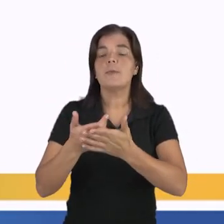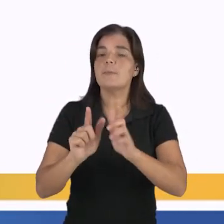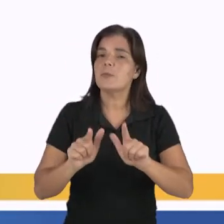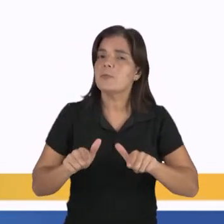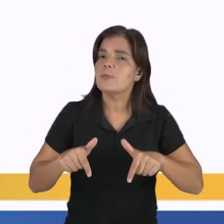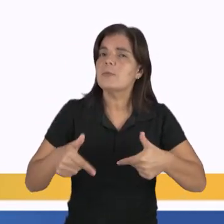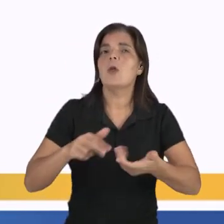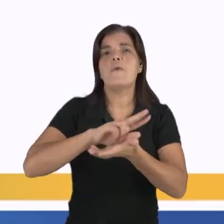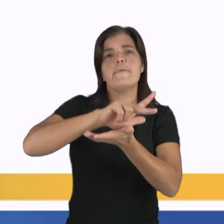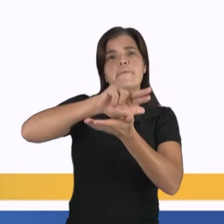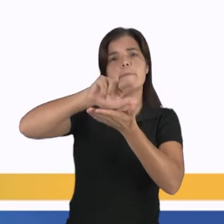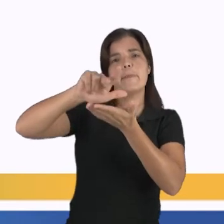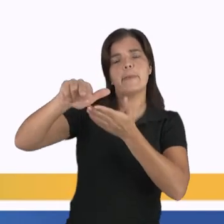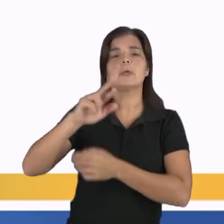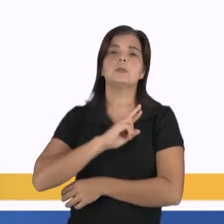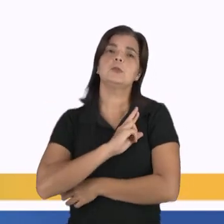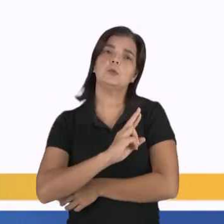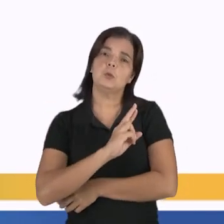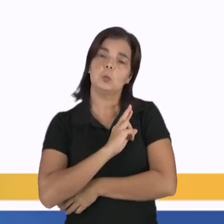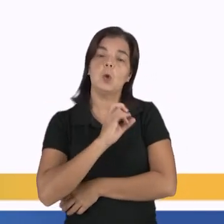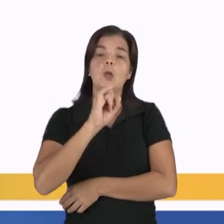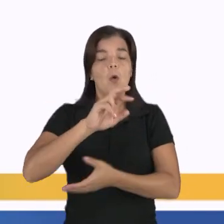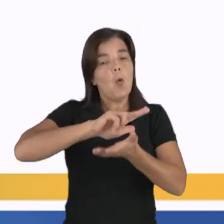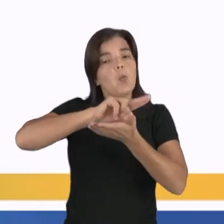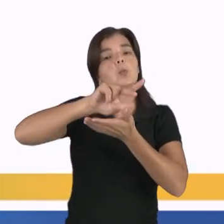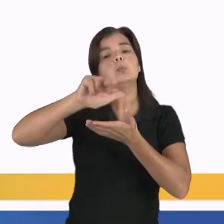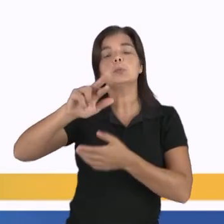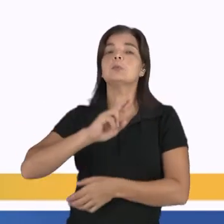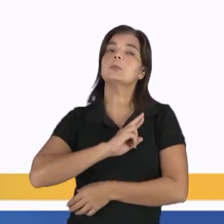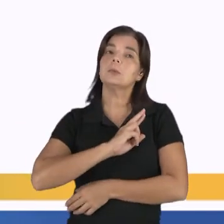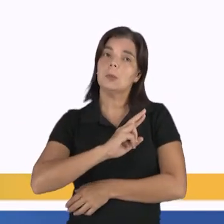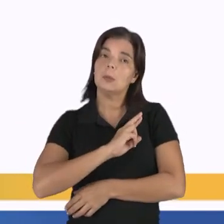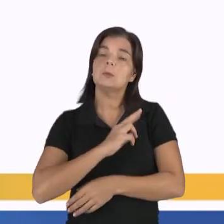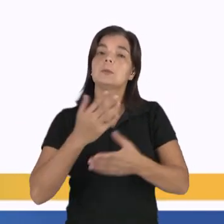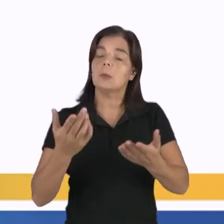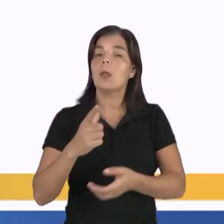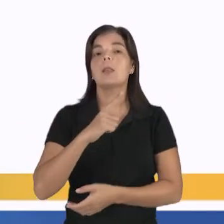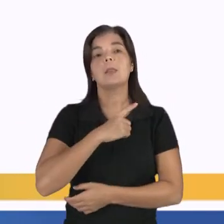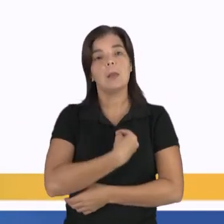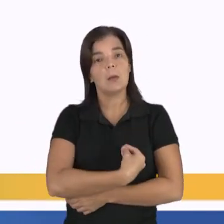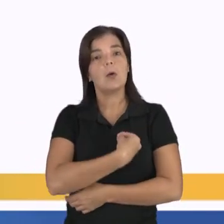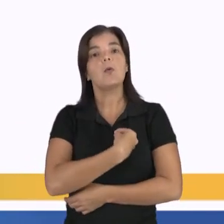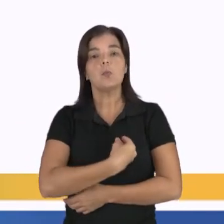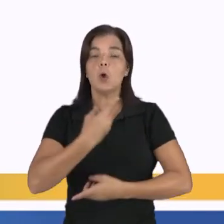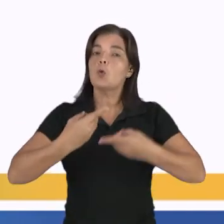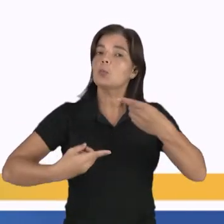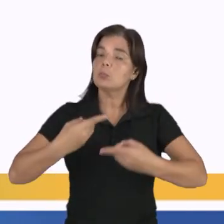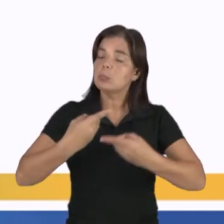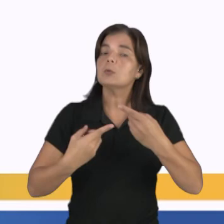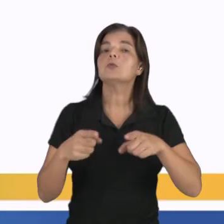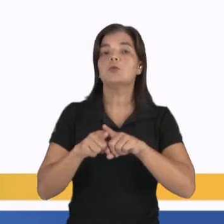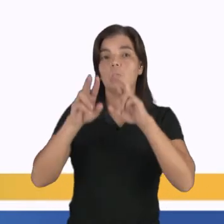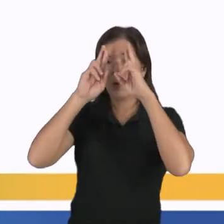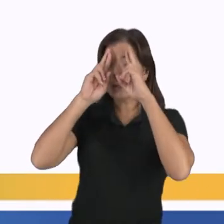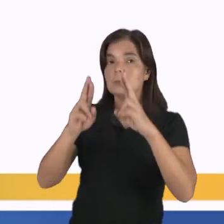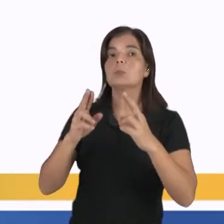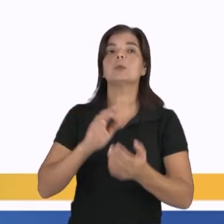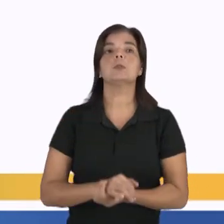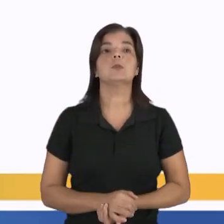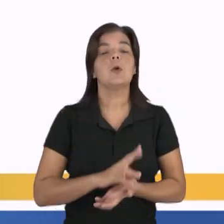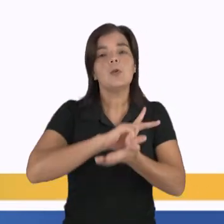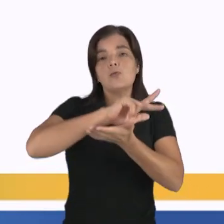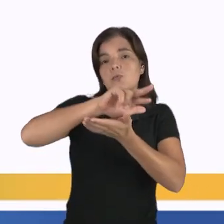do pluralismo religioso. Se há um pluralismo religioso, tem que existir uma política de tolerância religiosa.